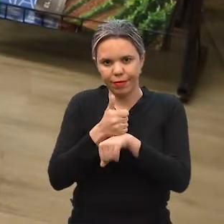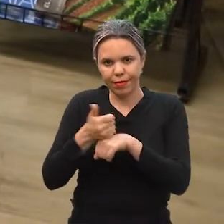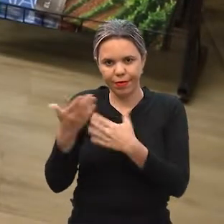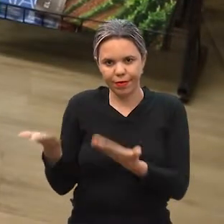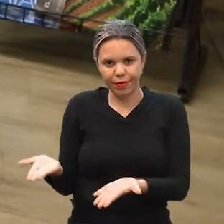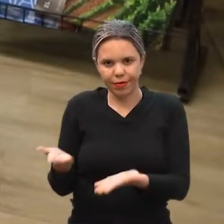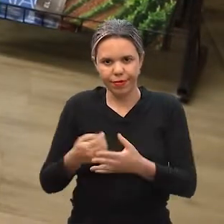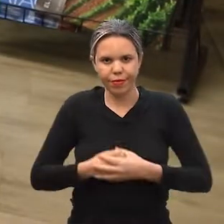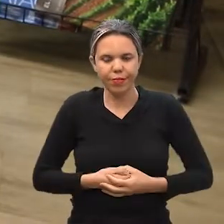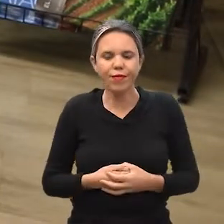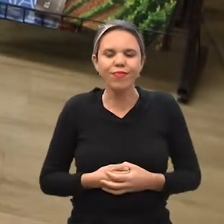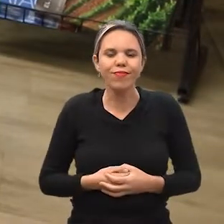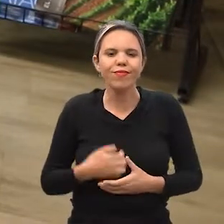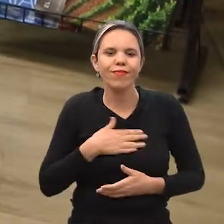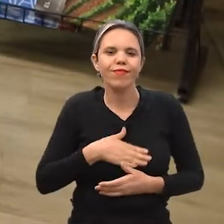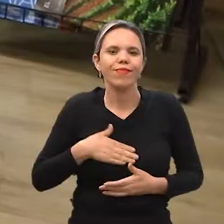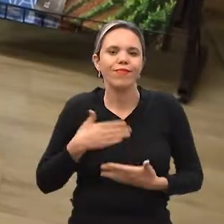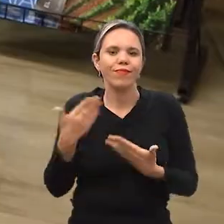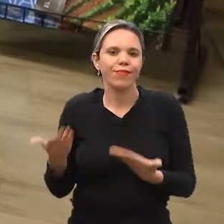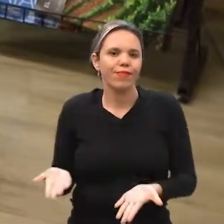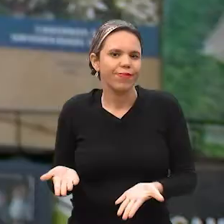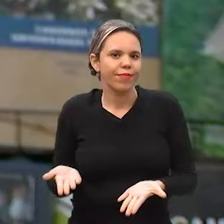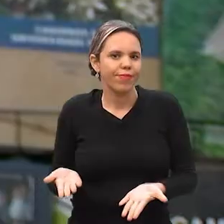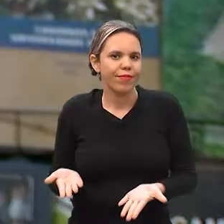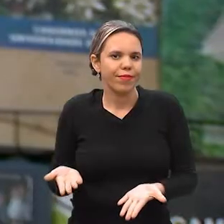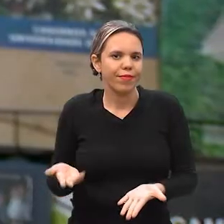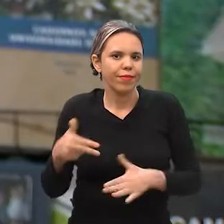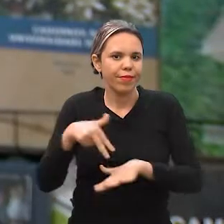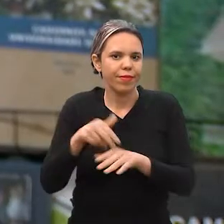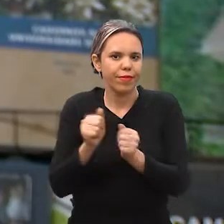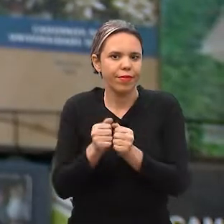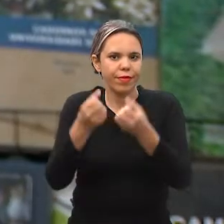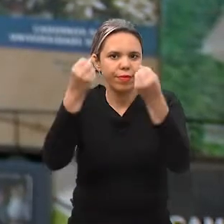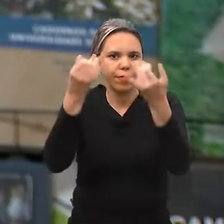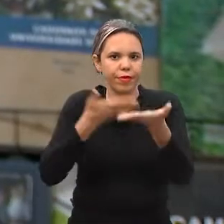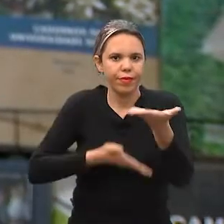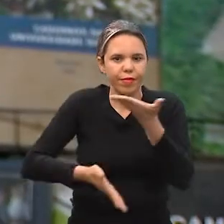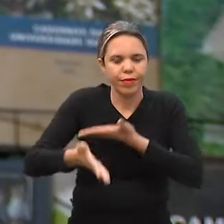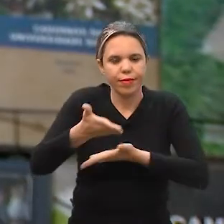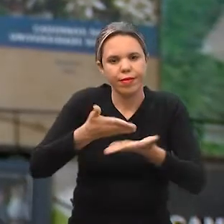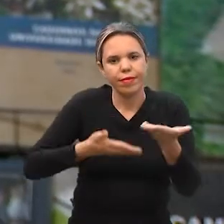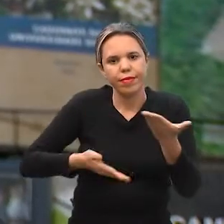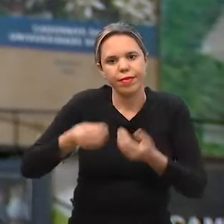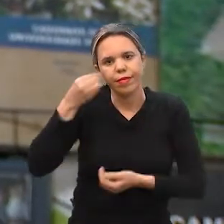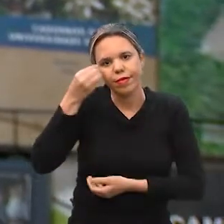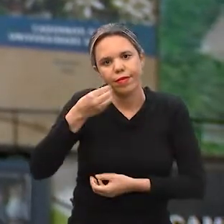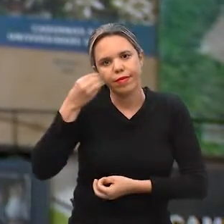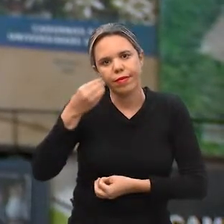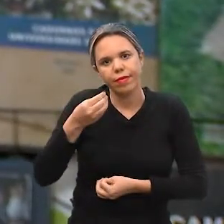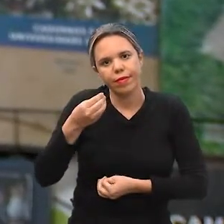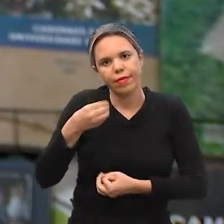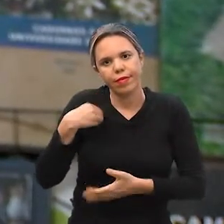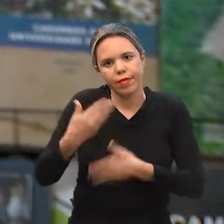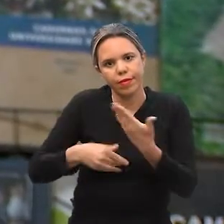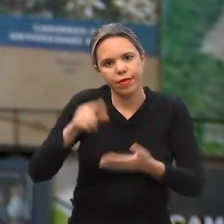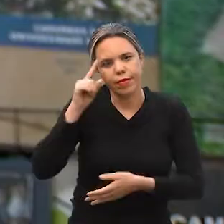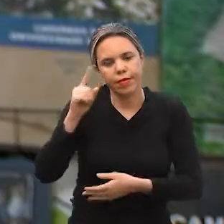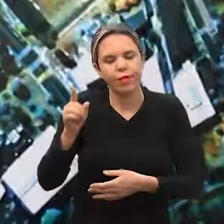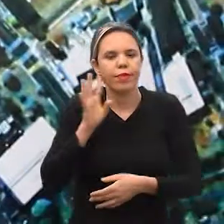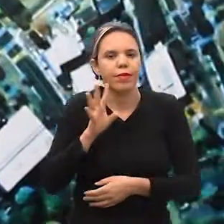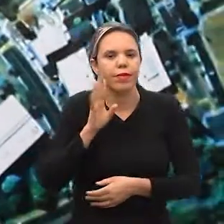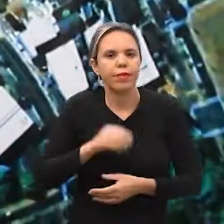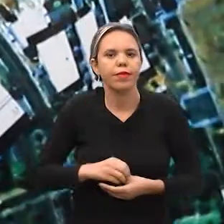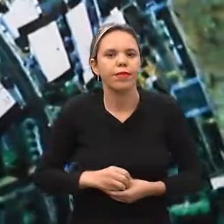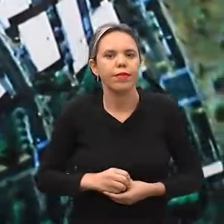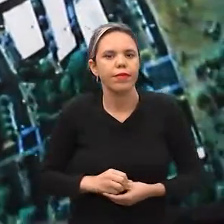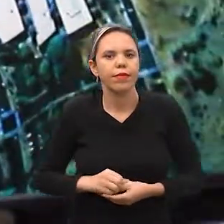Profissão. Tudo bom, prazer. É um privilégio estar aqui com vocês, podendo compartilhar um pouquinho da minha experiência dia a dia. Legal,